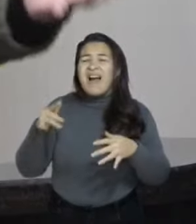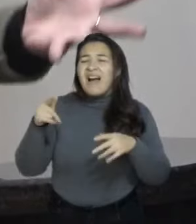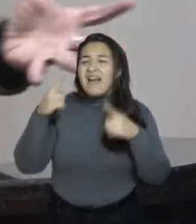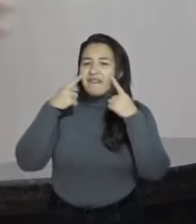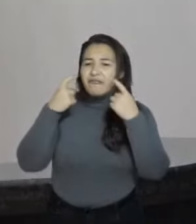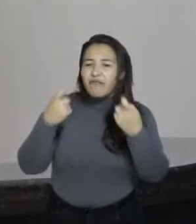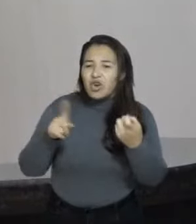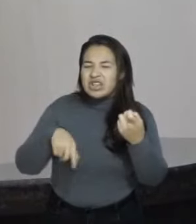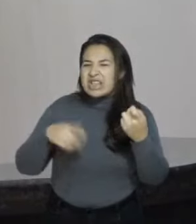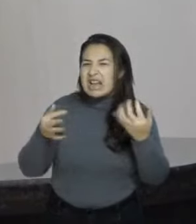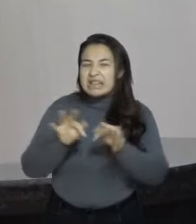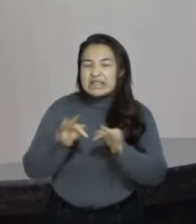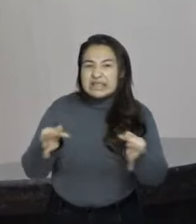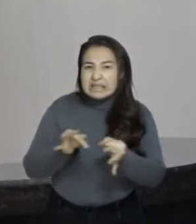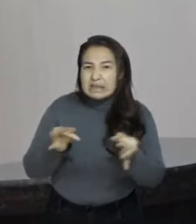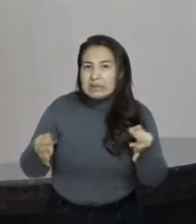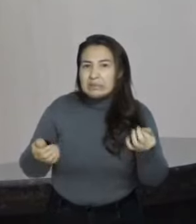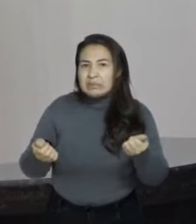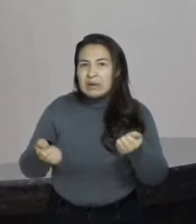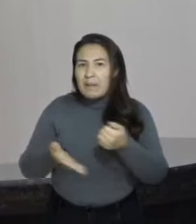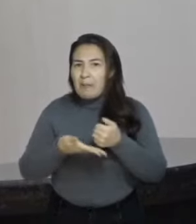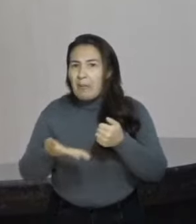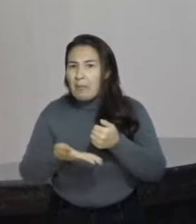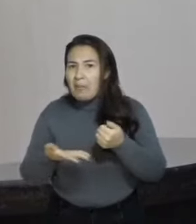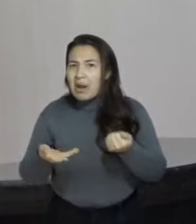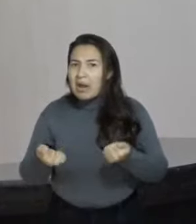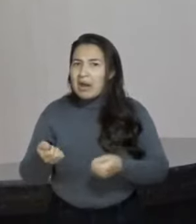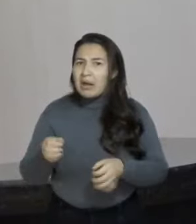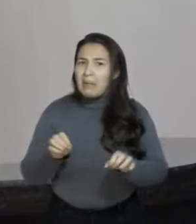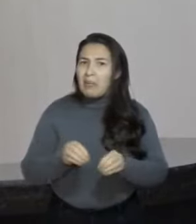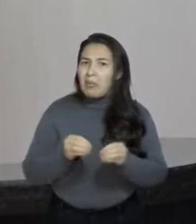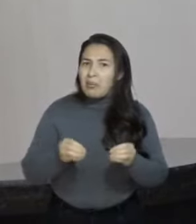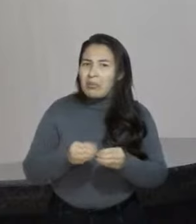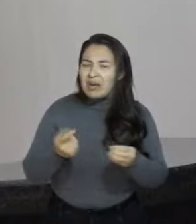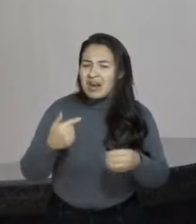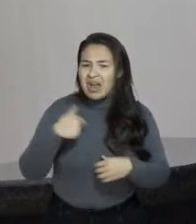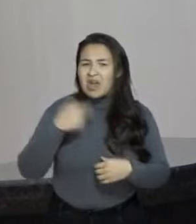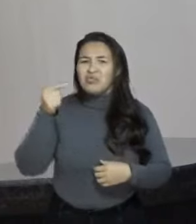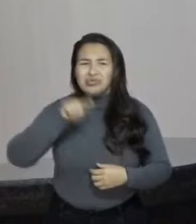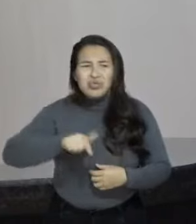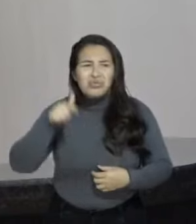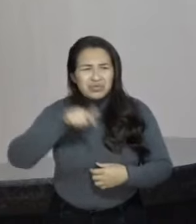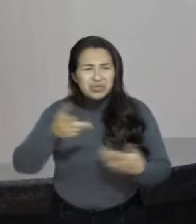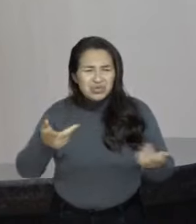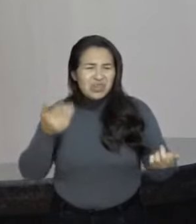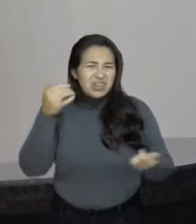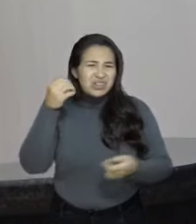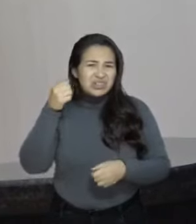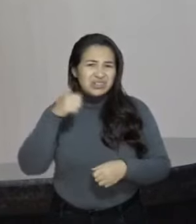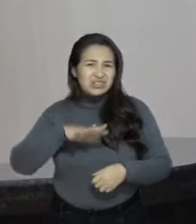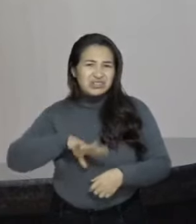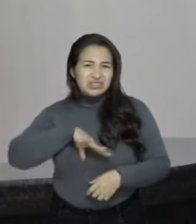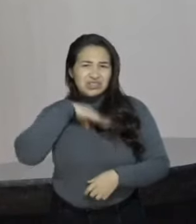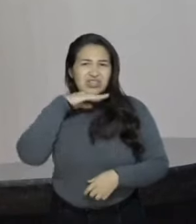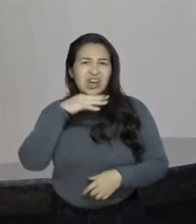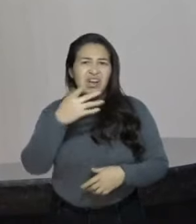banaliza a gente faz de conta que não vê não é comigo ai de novo esse papo chato de mulher